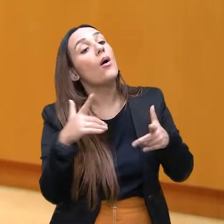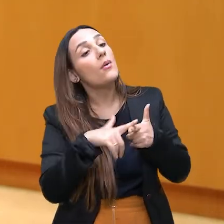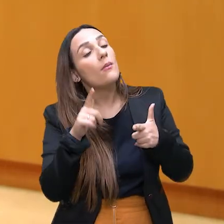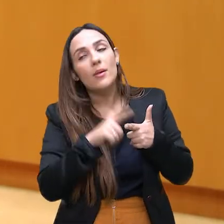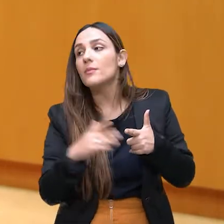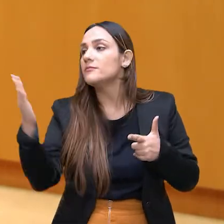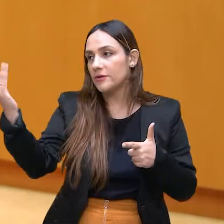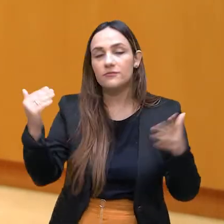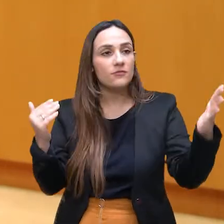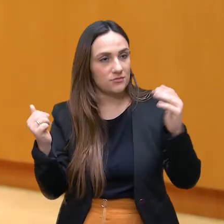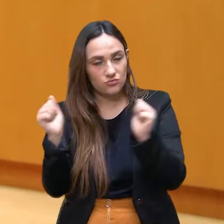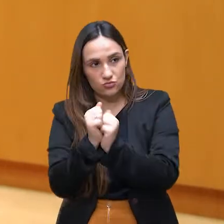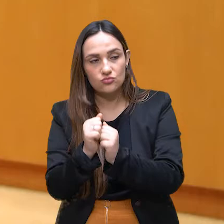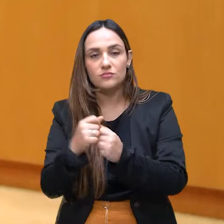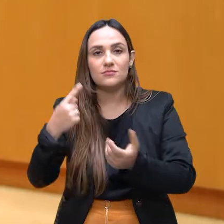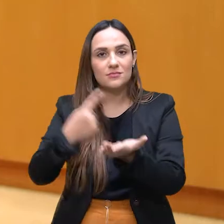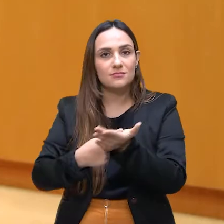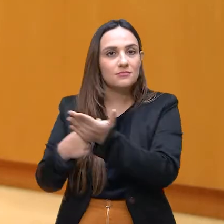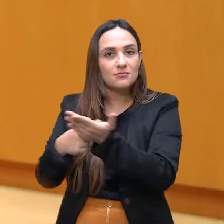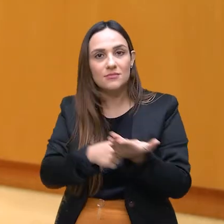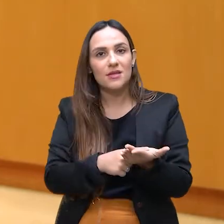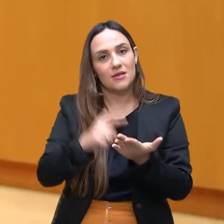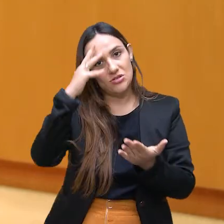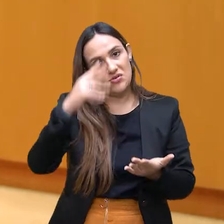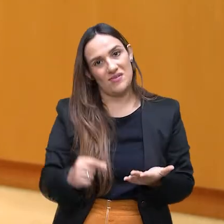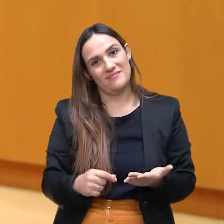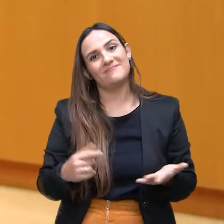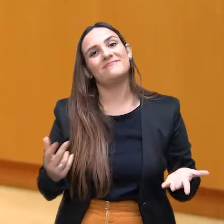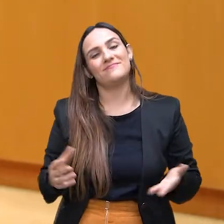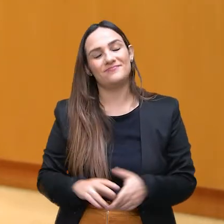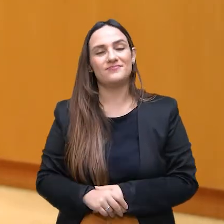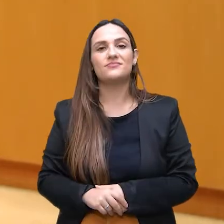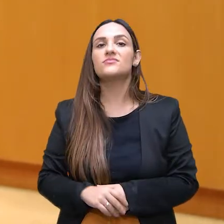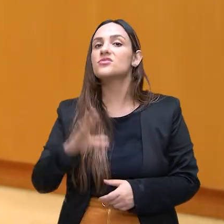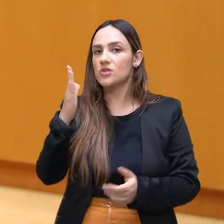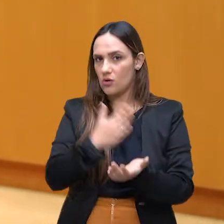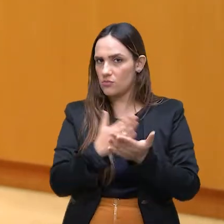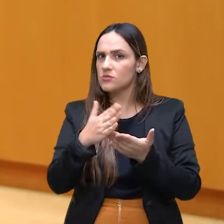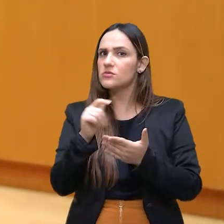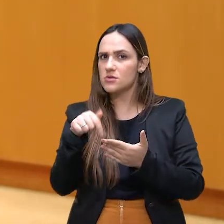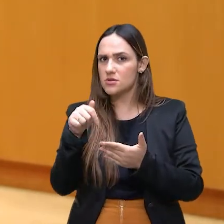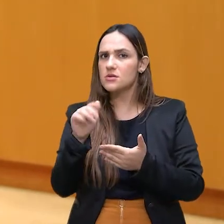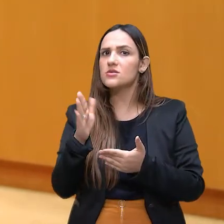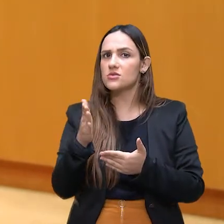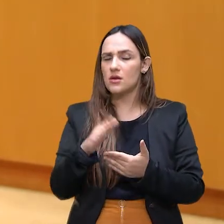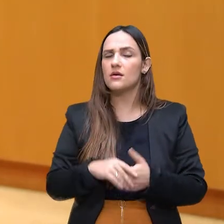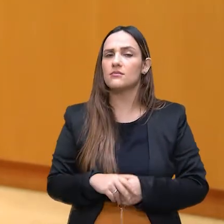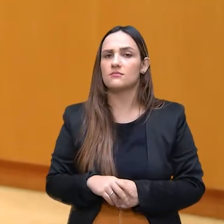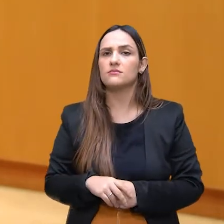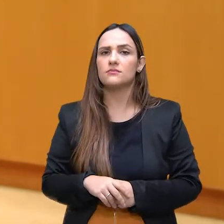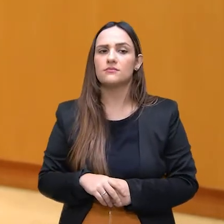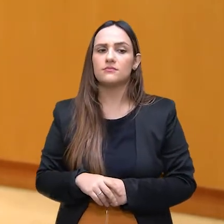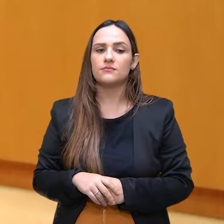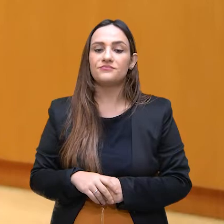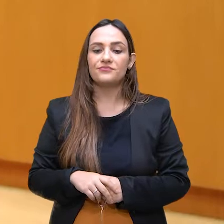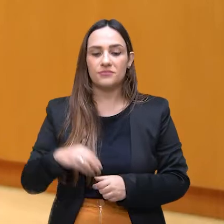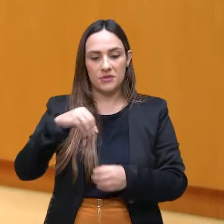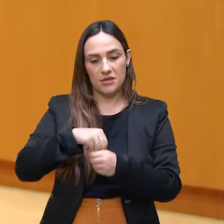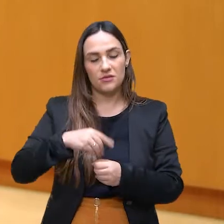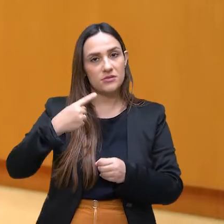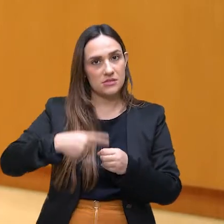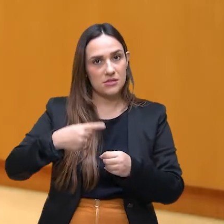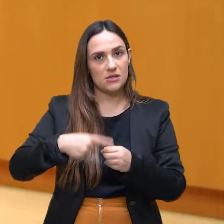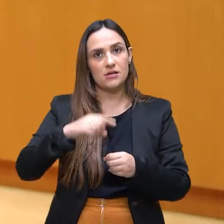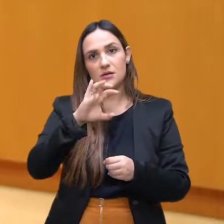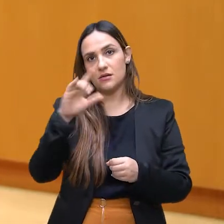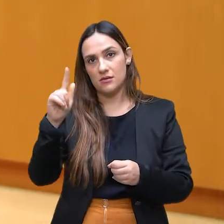resolver. Isso já é feito, depois que o comitê passou a atuar, já é feito, de certo modo, entre o